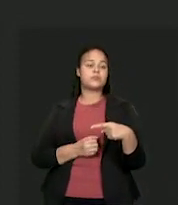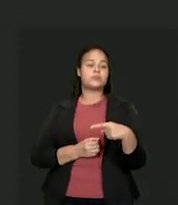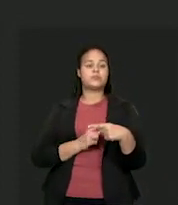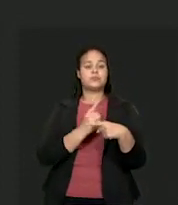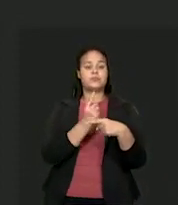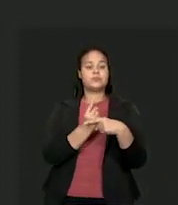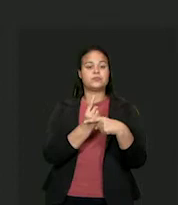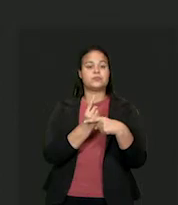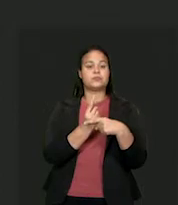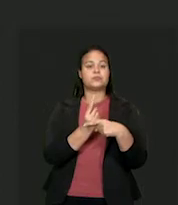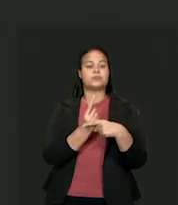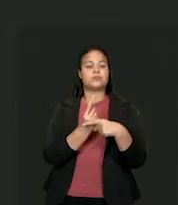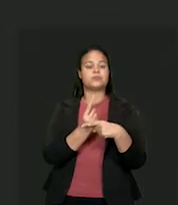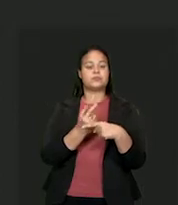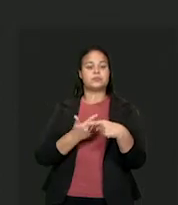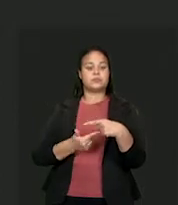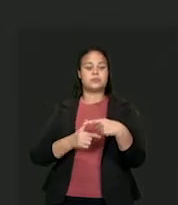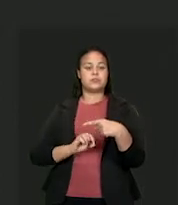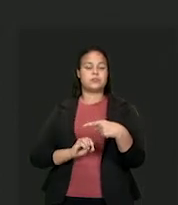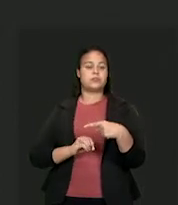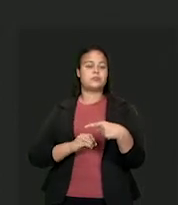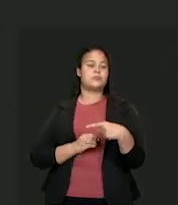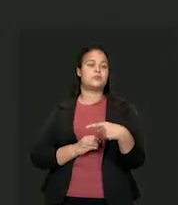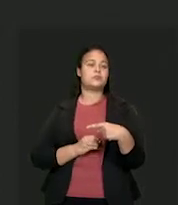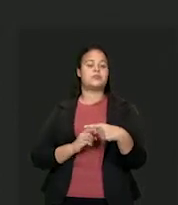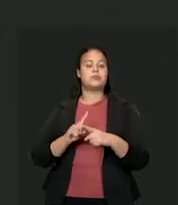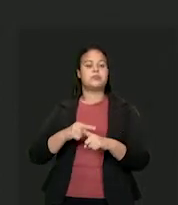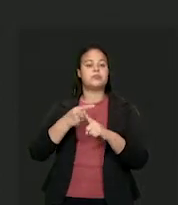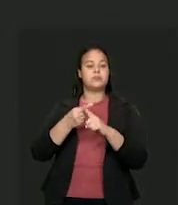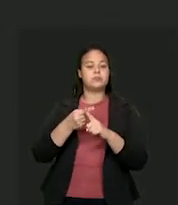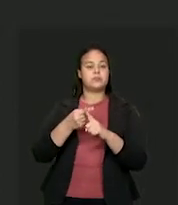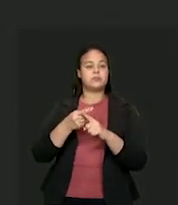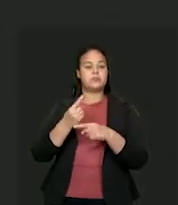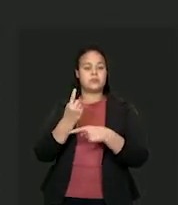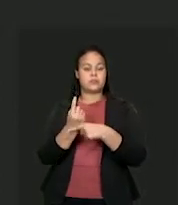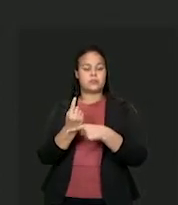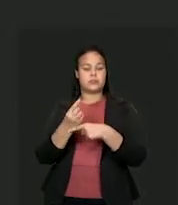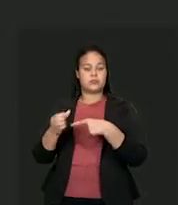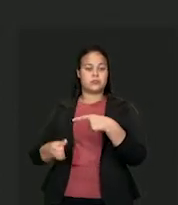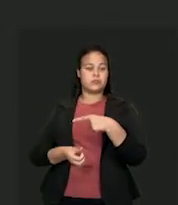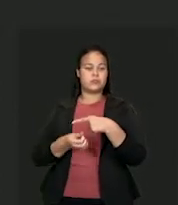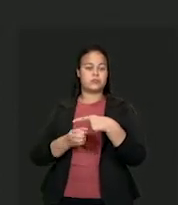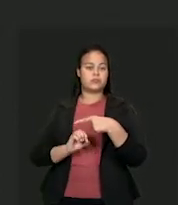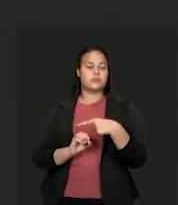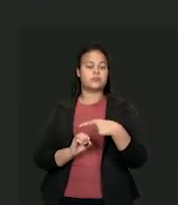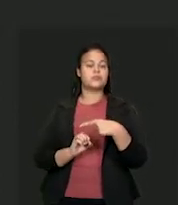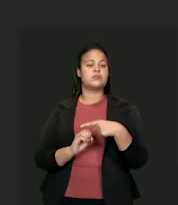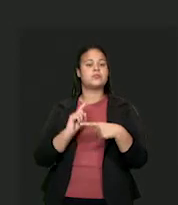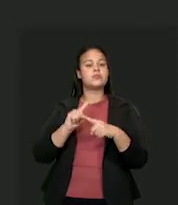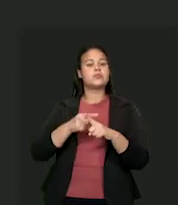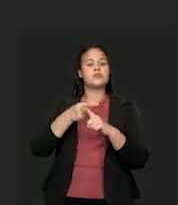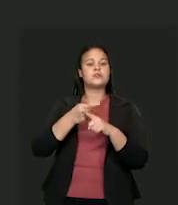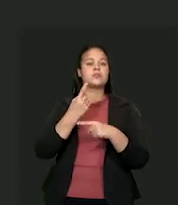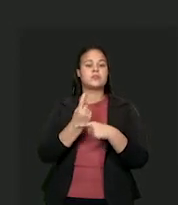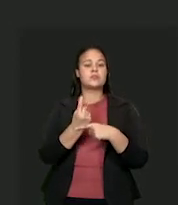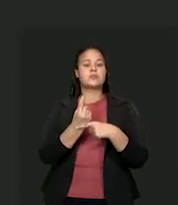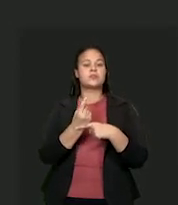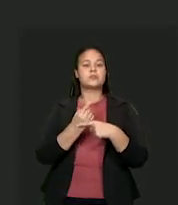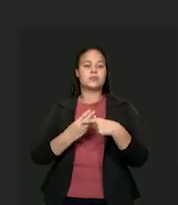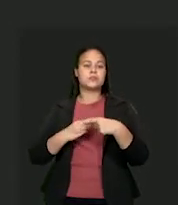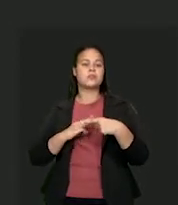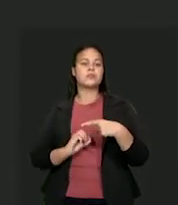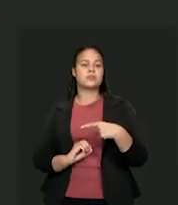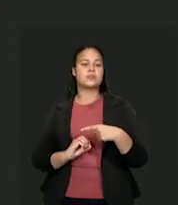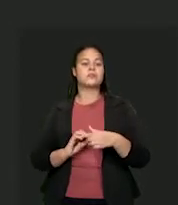1 sobre 20 mais 1 sobre 60 mais 1 sobre